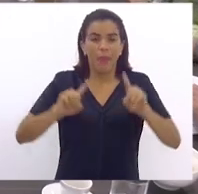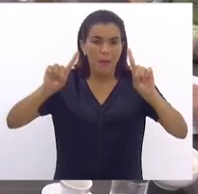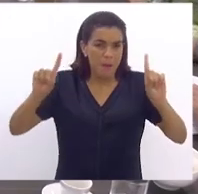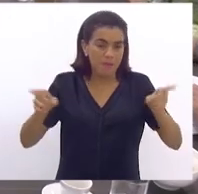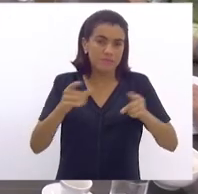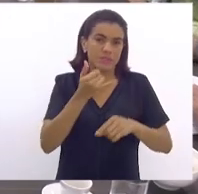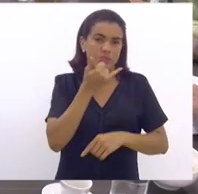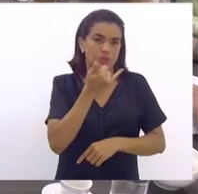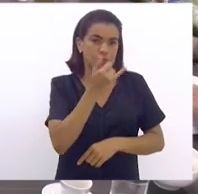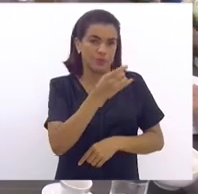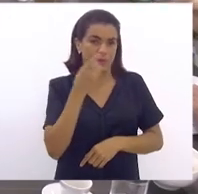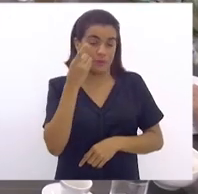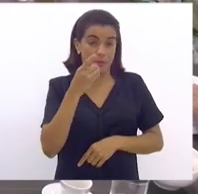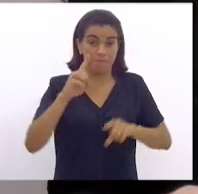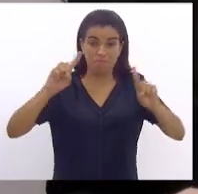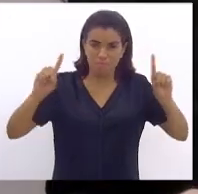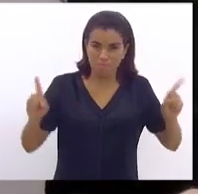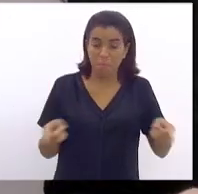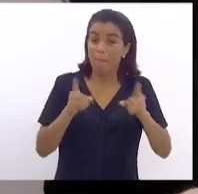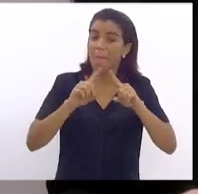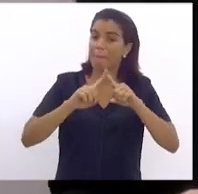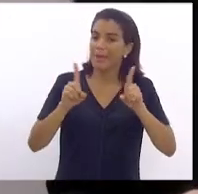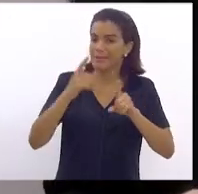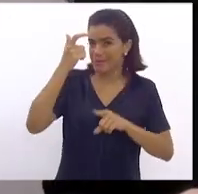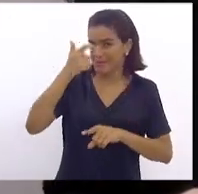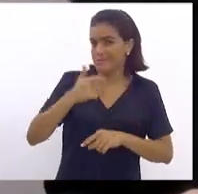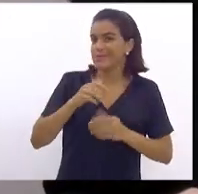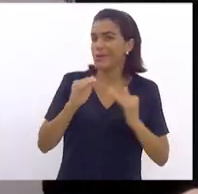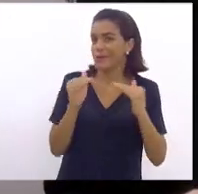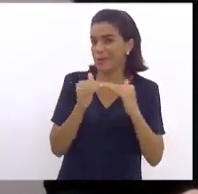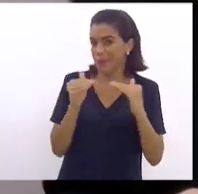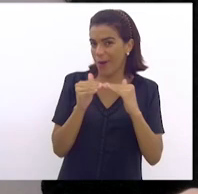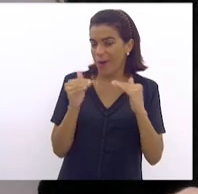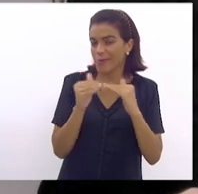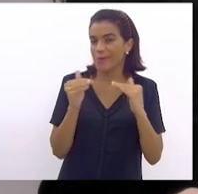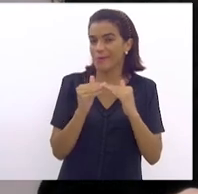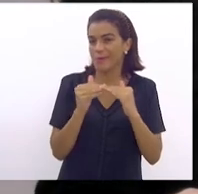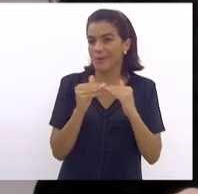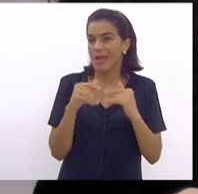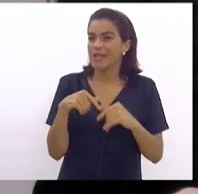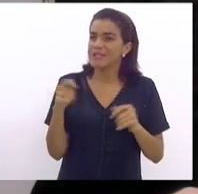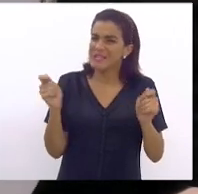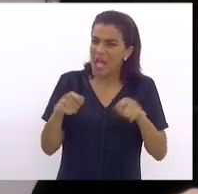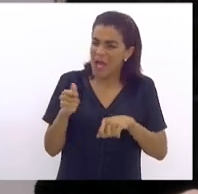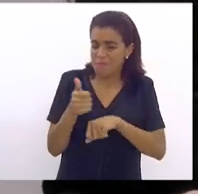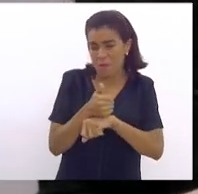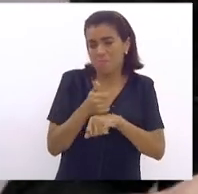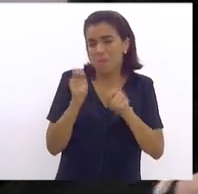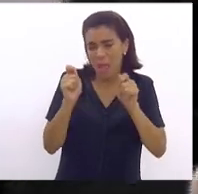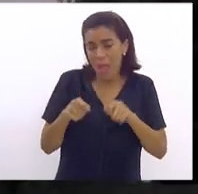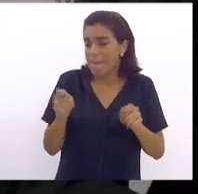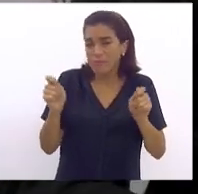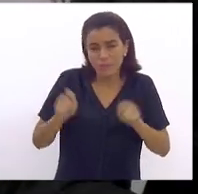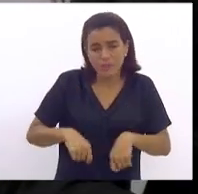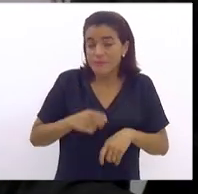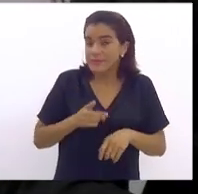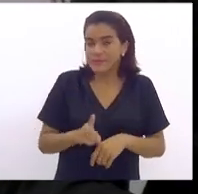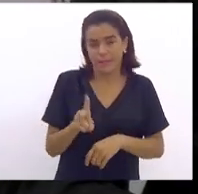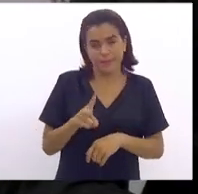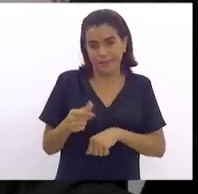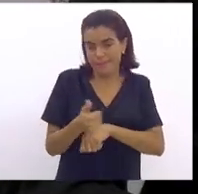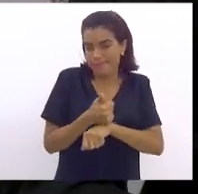Desculpa, deputado Luiz Paulo, mas eu concordo que nós poderíamos sim aprimorar, porque sempre pode aprimorar o